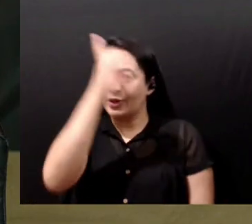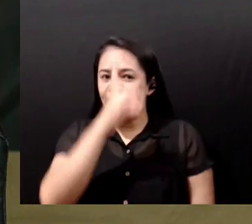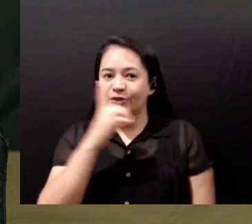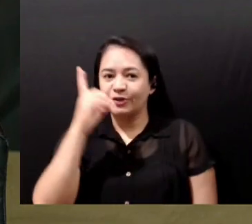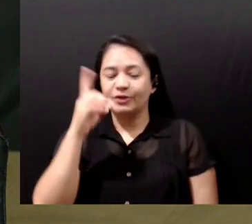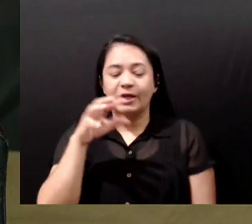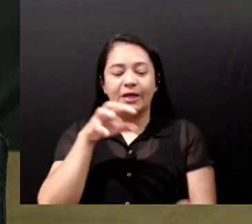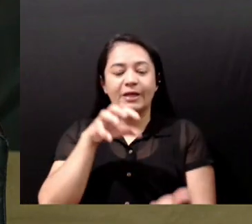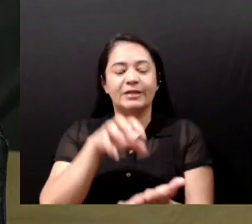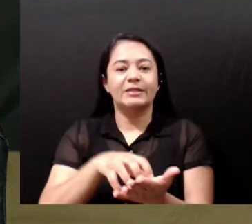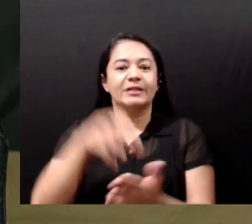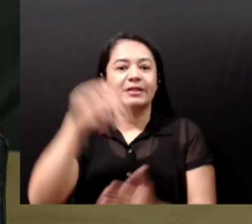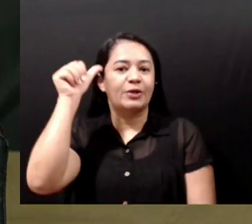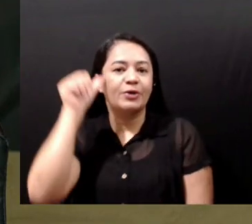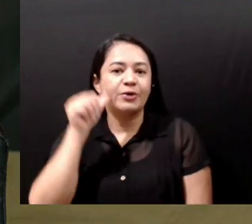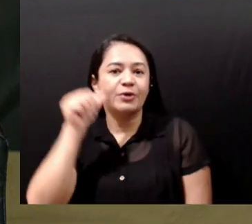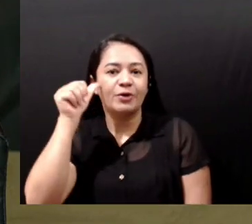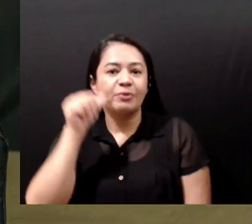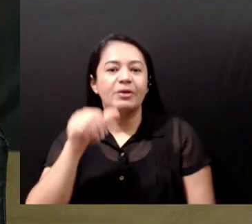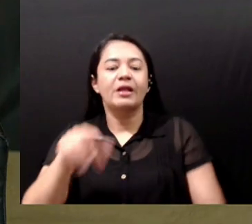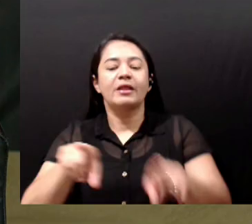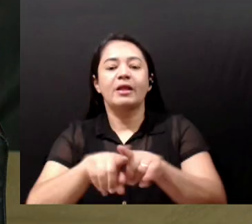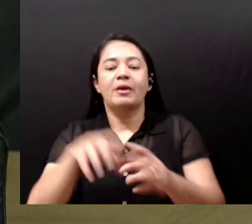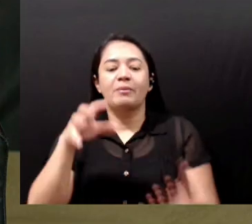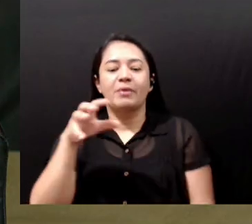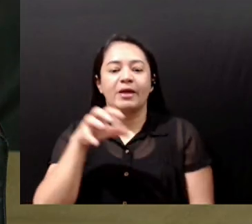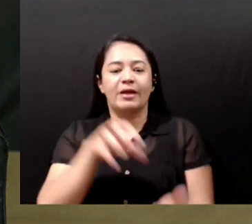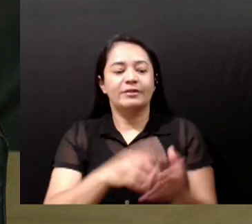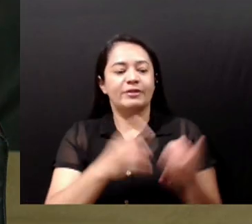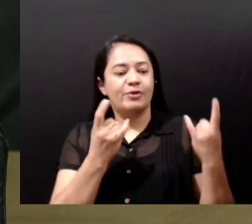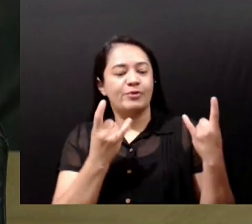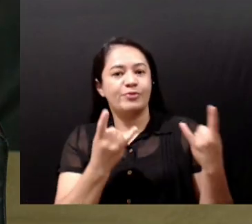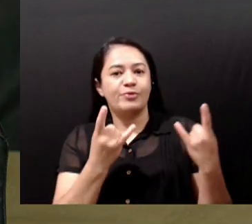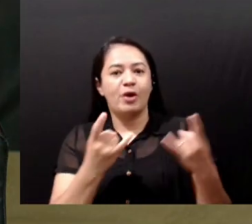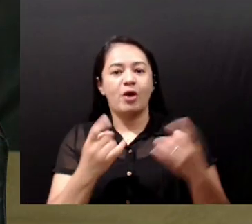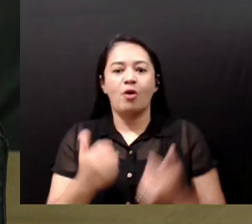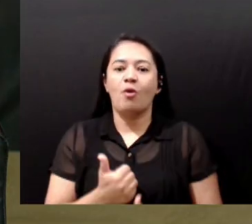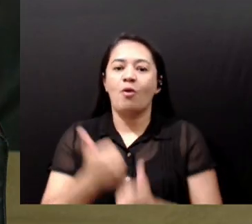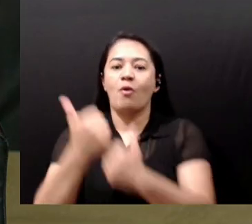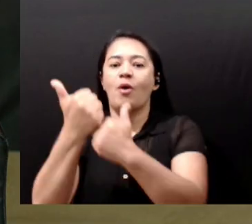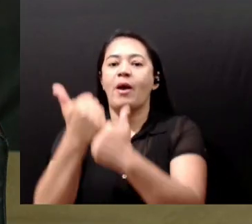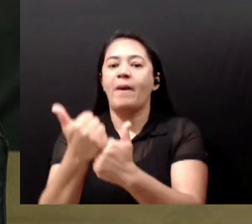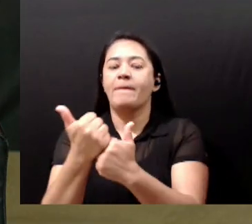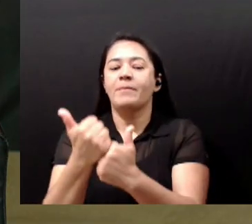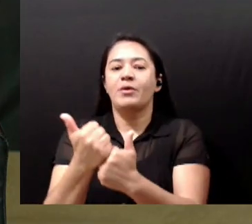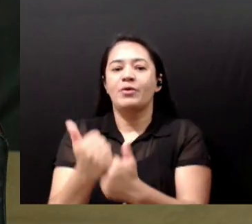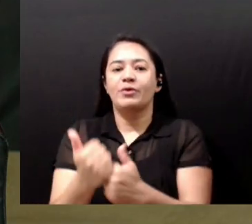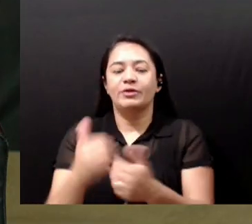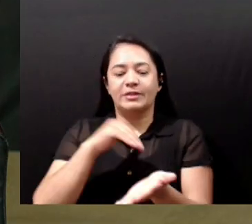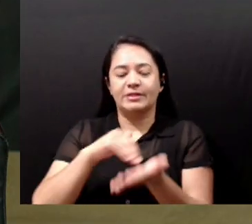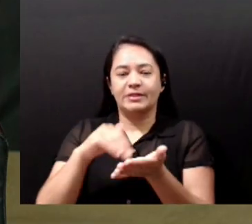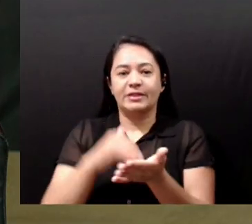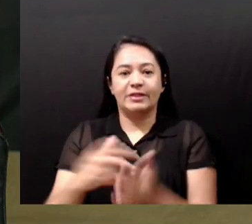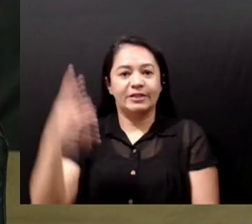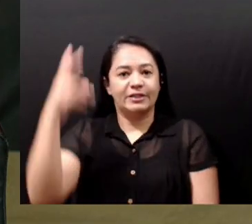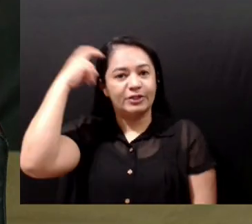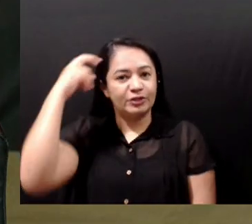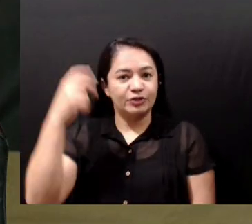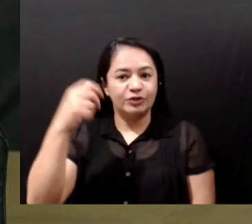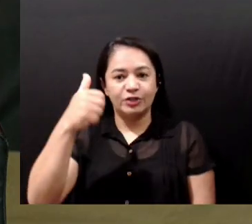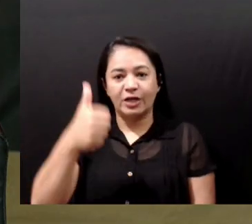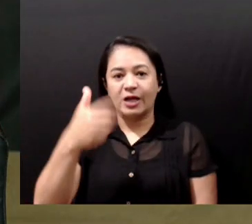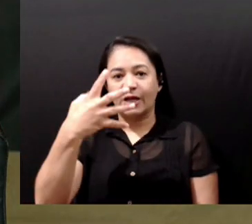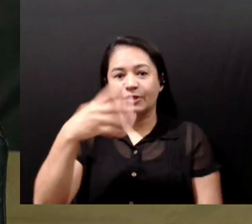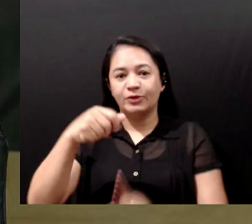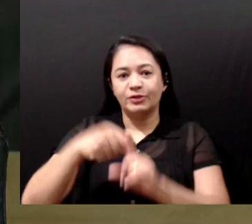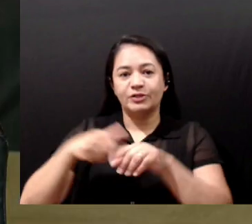e a Central do Rock, com apoio da Secretaria de Cultura e Turismo, promovem neste domingo, dia 14 de setembro, a partir da 1 da tarde, na Estação